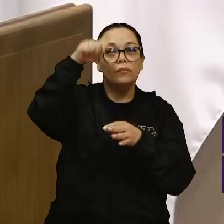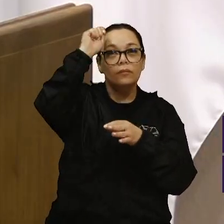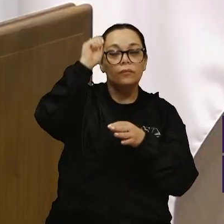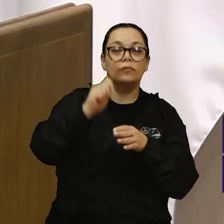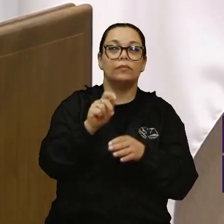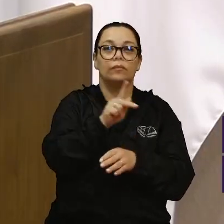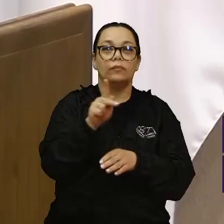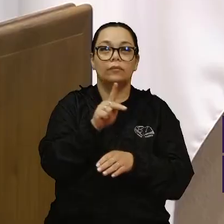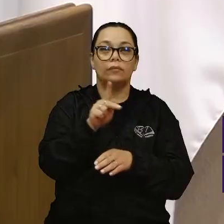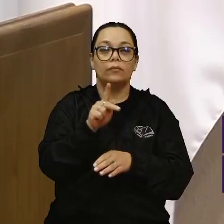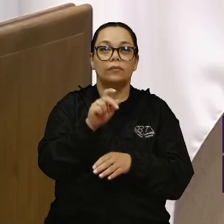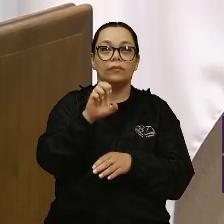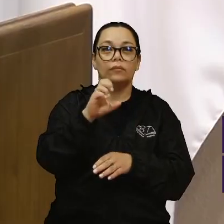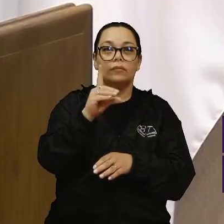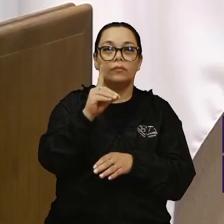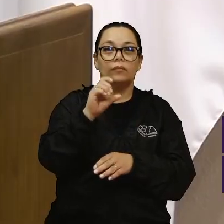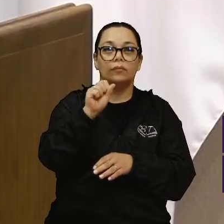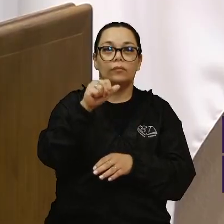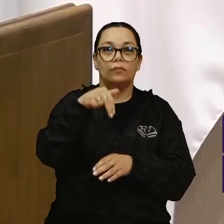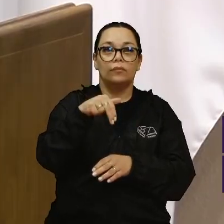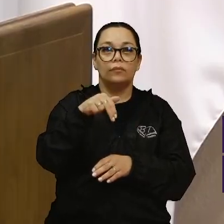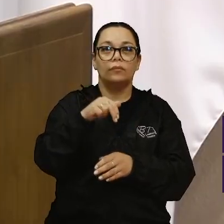professor Edson Marques.